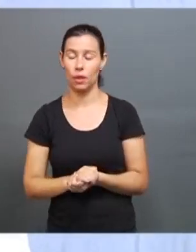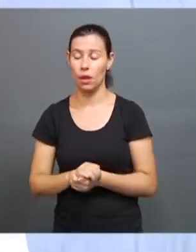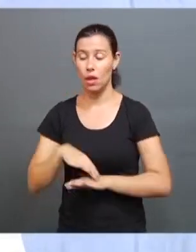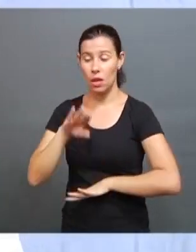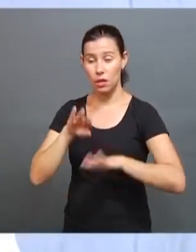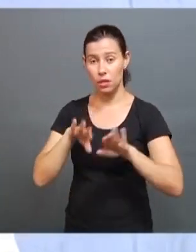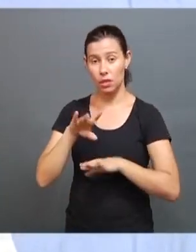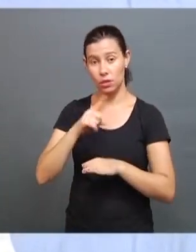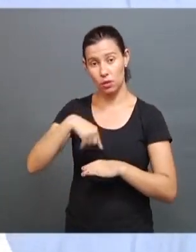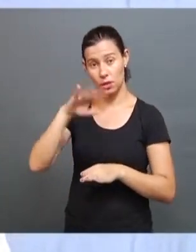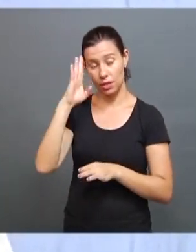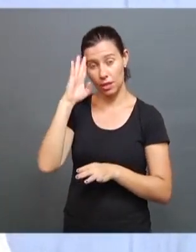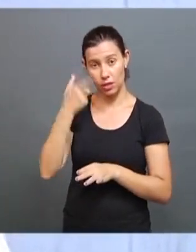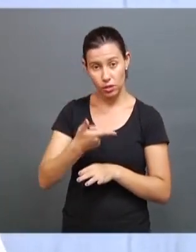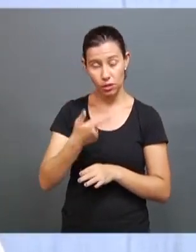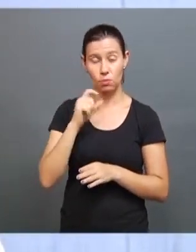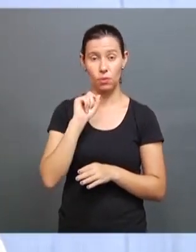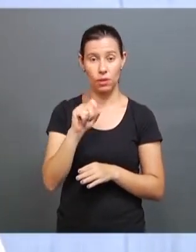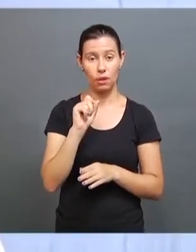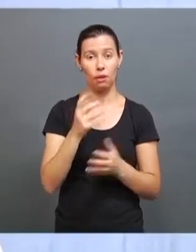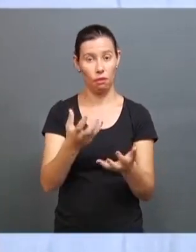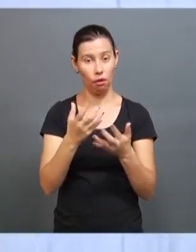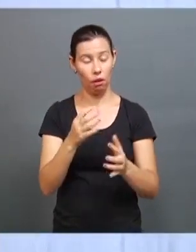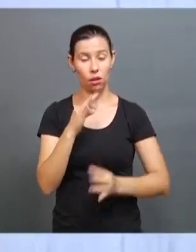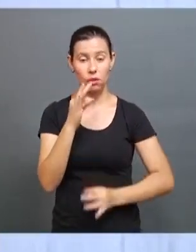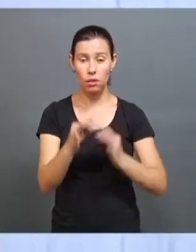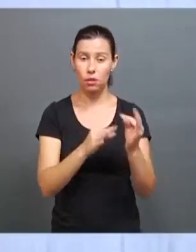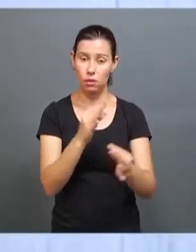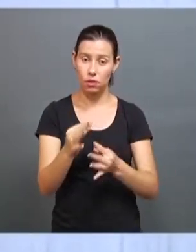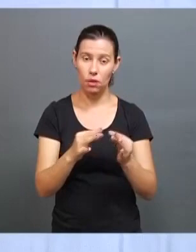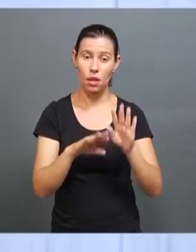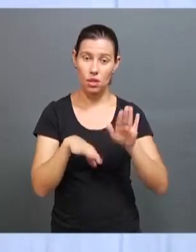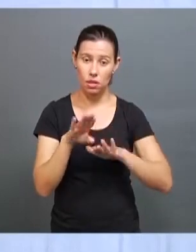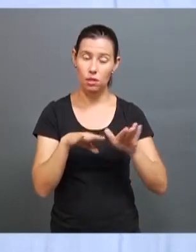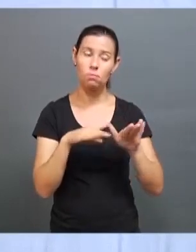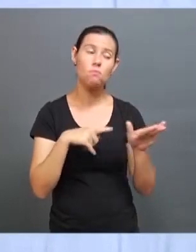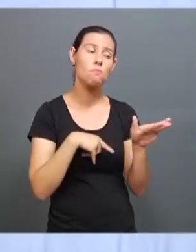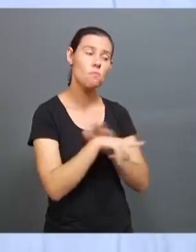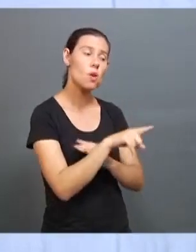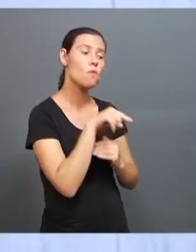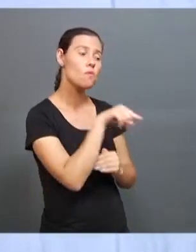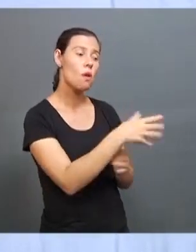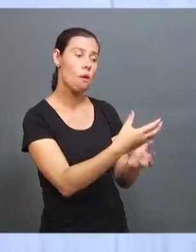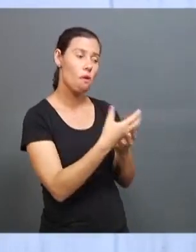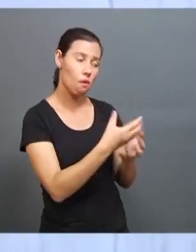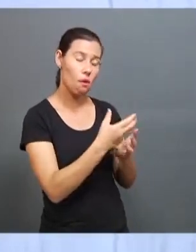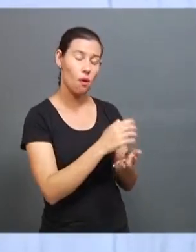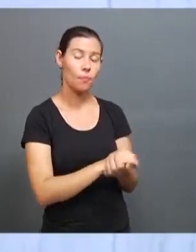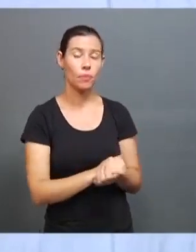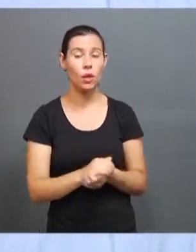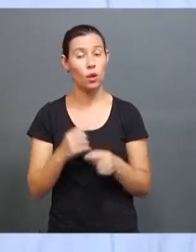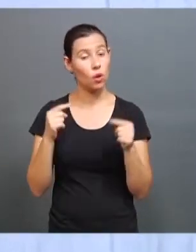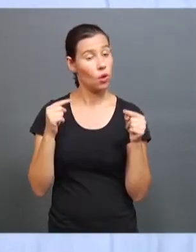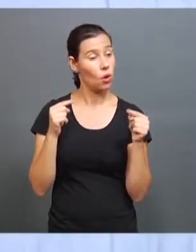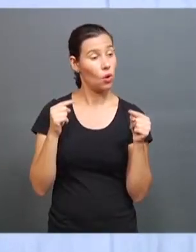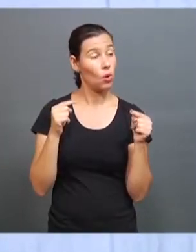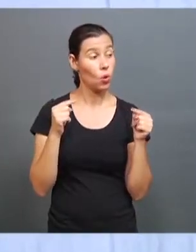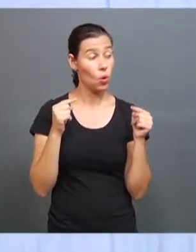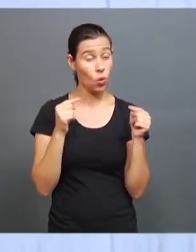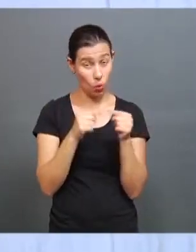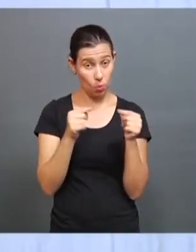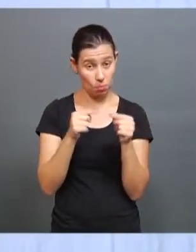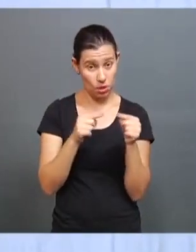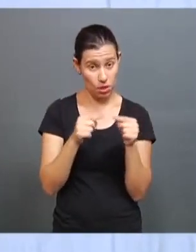Então, a gente tem que também perguntar, e aí, o que você quer? Ele se adequa a essa realidade, né? Que nem a Valéria falou, assim, tá contido